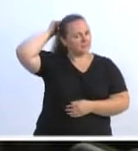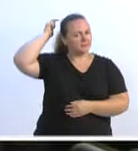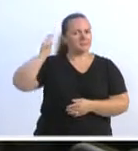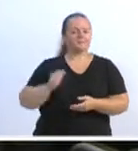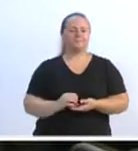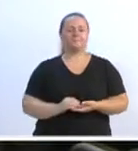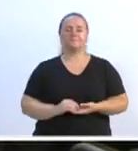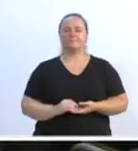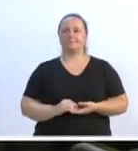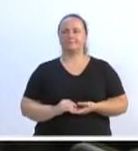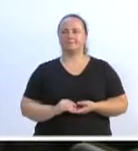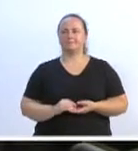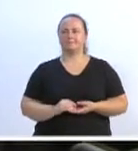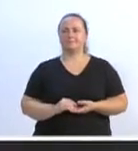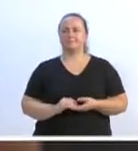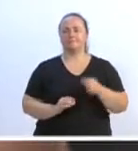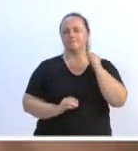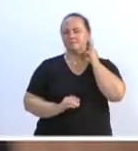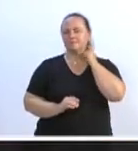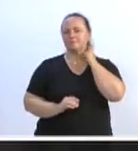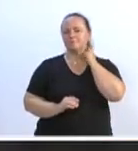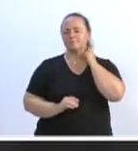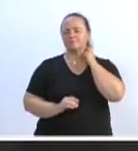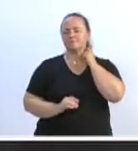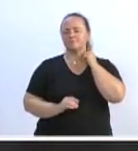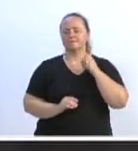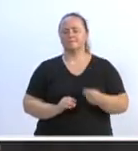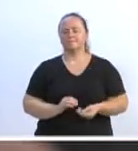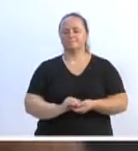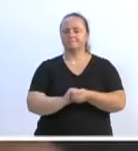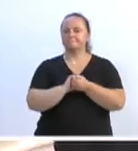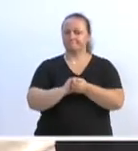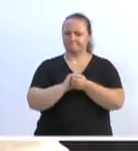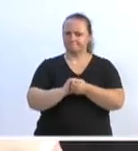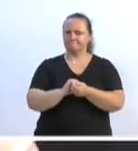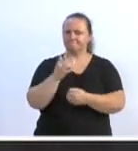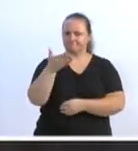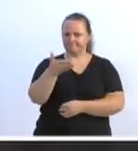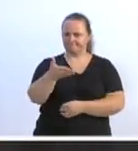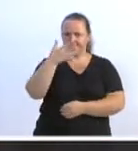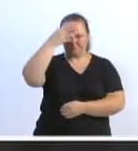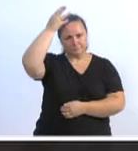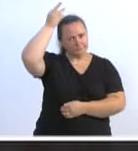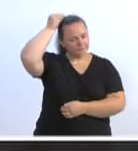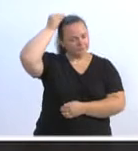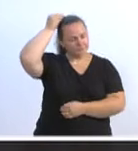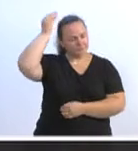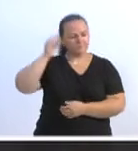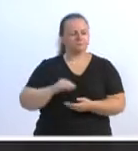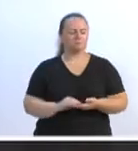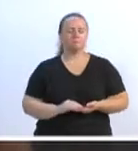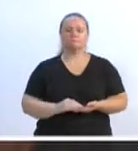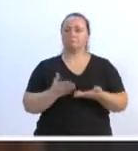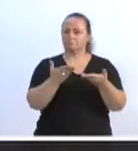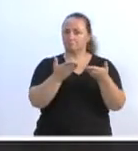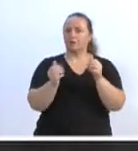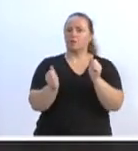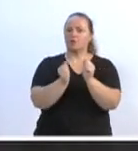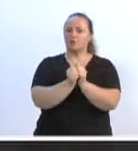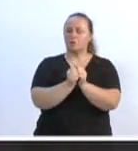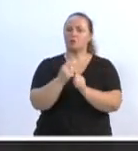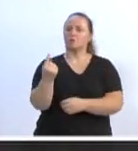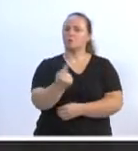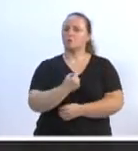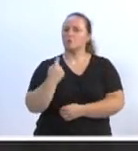em aparte o vereador matias quero cumprimentá lo afinal de contas nós elenco esteve junto conosco outros vereadores